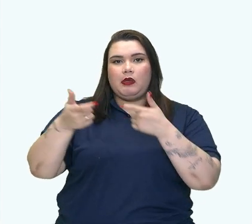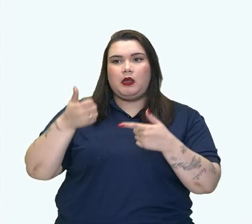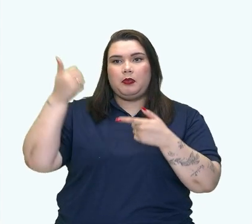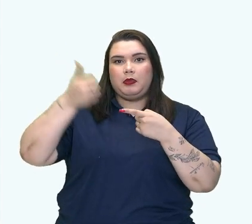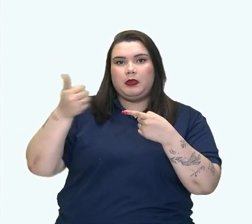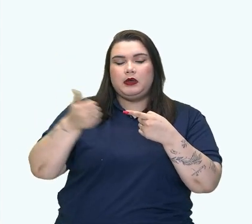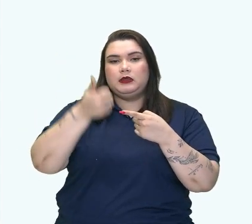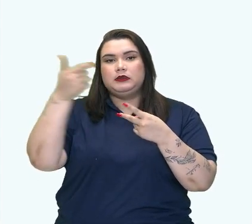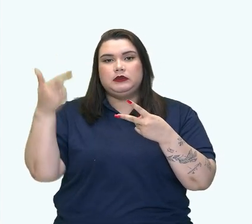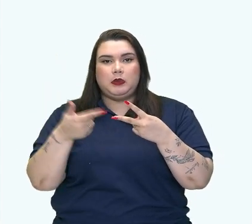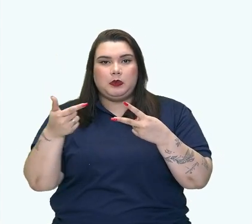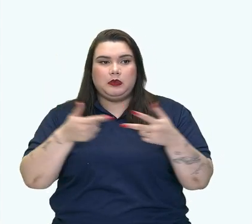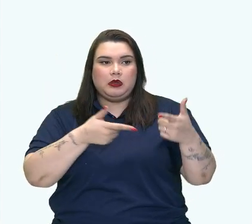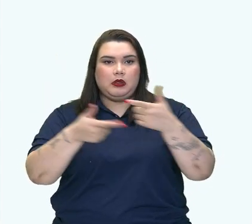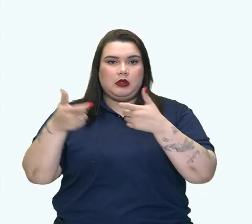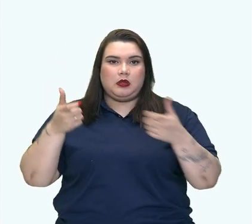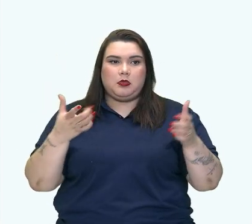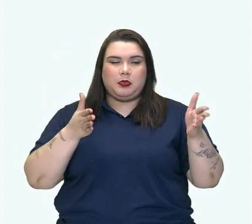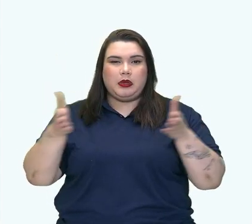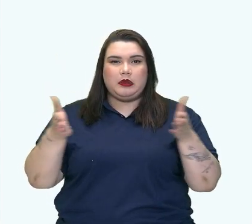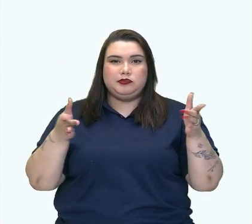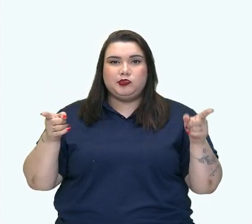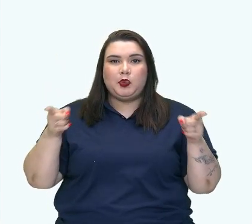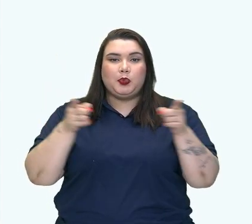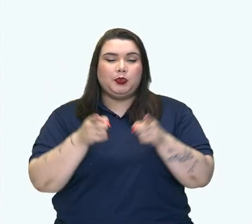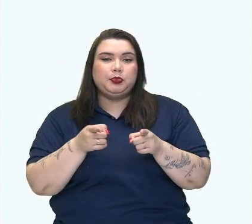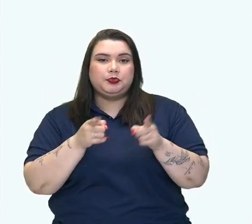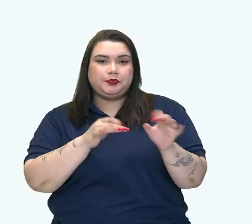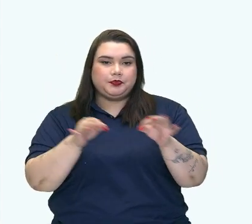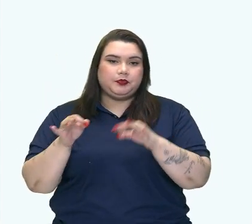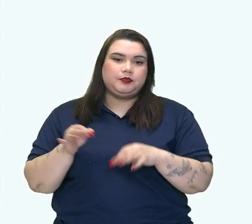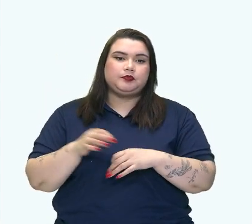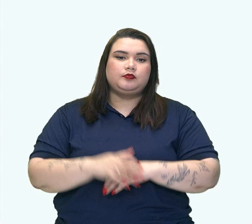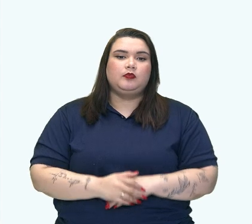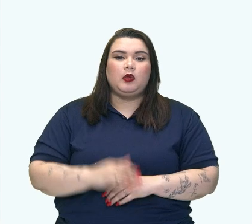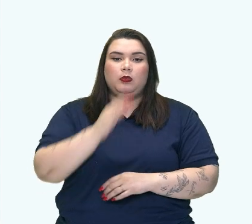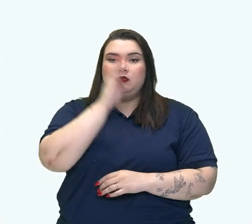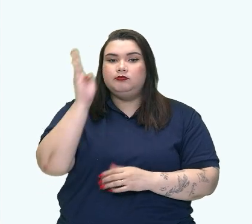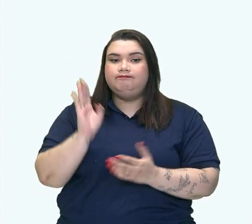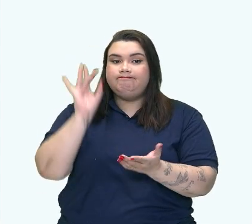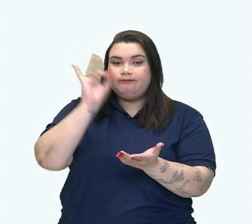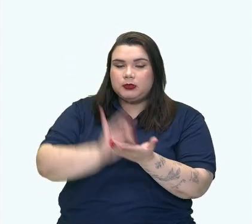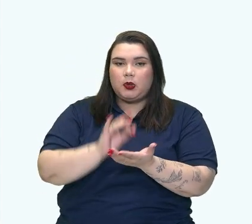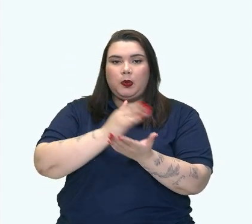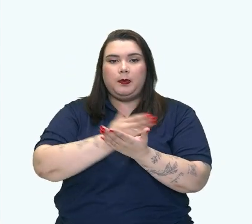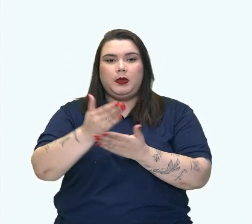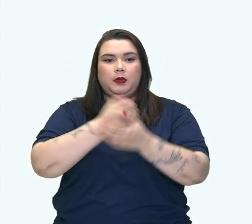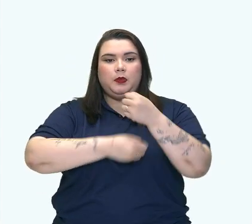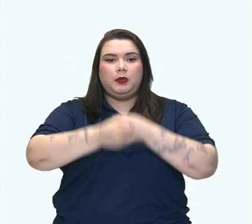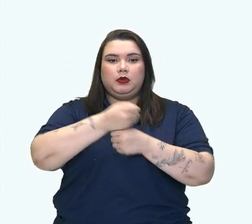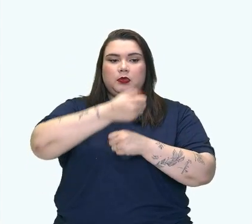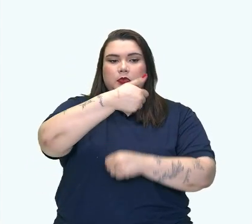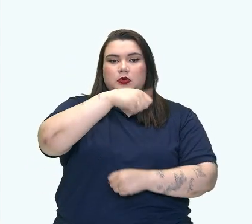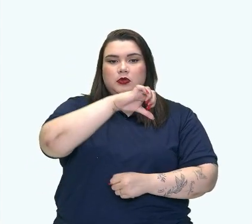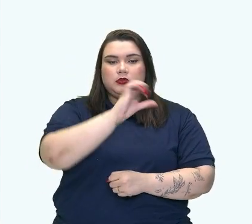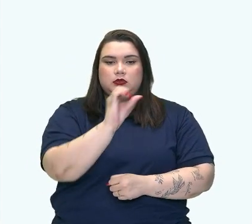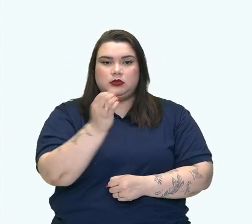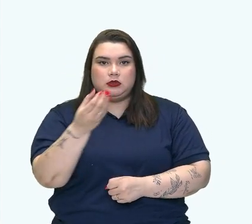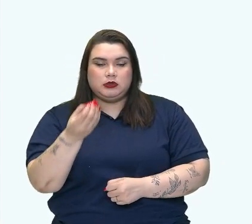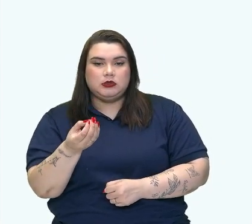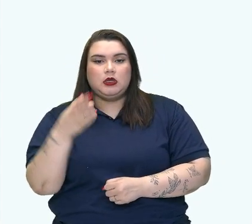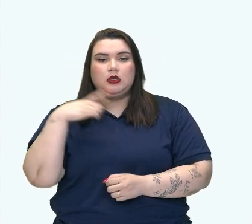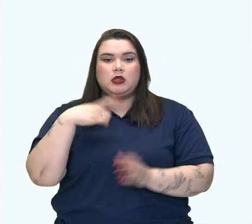Mundial, que tiveram um intervalo muito curto. Então no Brasil, ele se consolida a partir da década de 60. A gente tem algumas coisas ali ainda